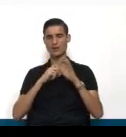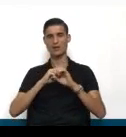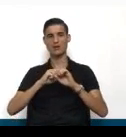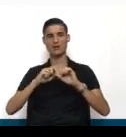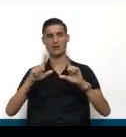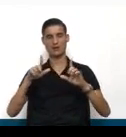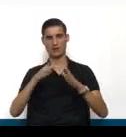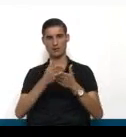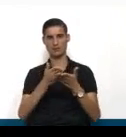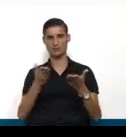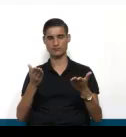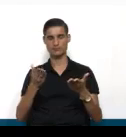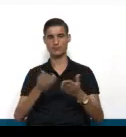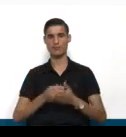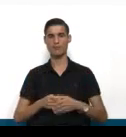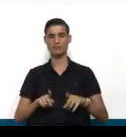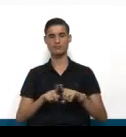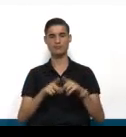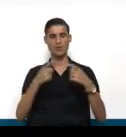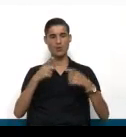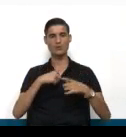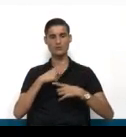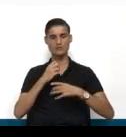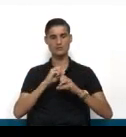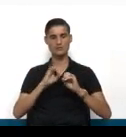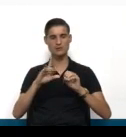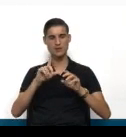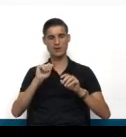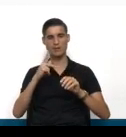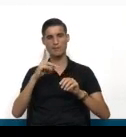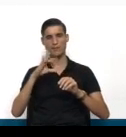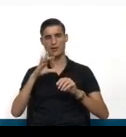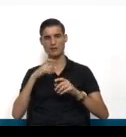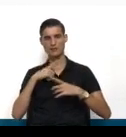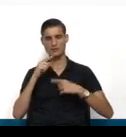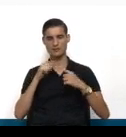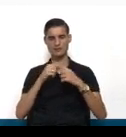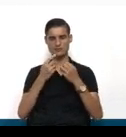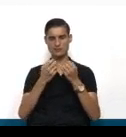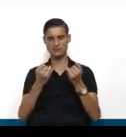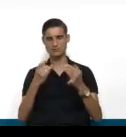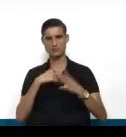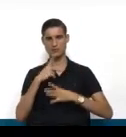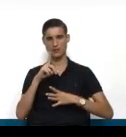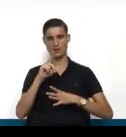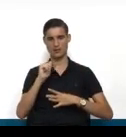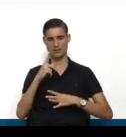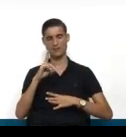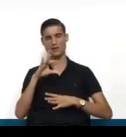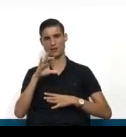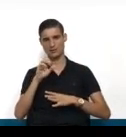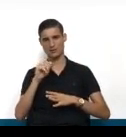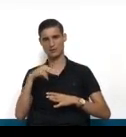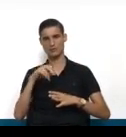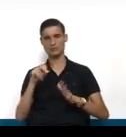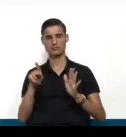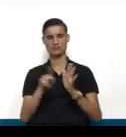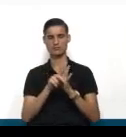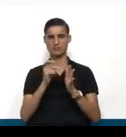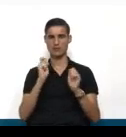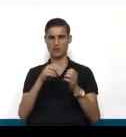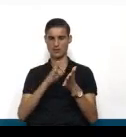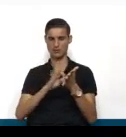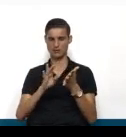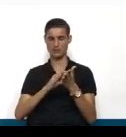mais claro para você. E da onde vem a equação do Laplace, pensando no operador laplaciano, que pode ser